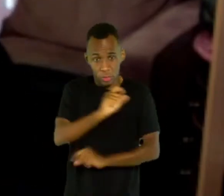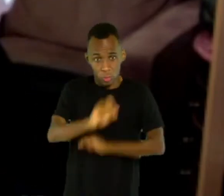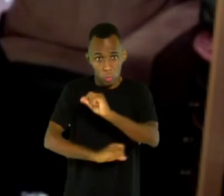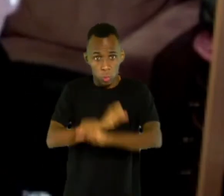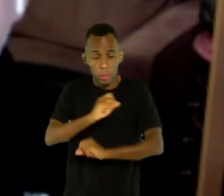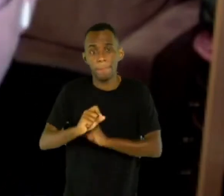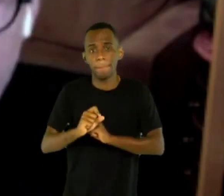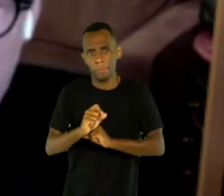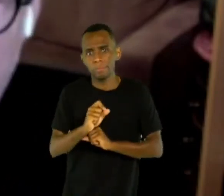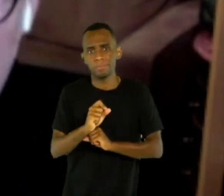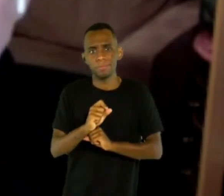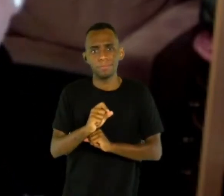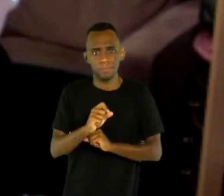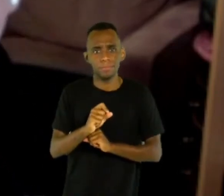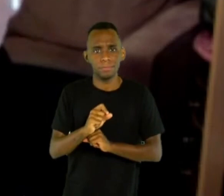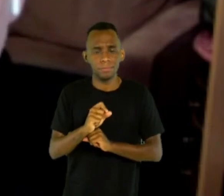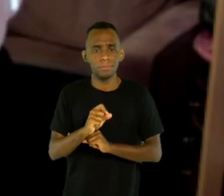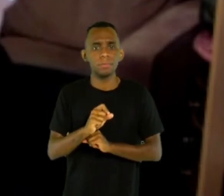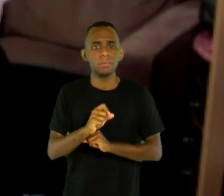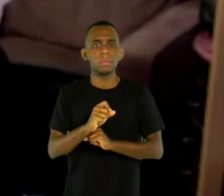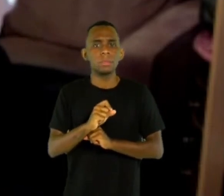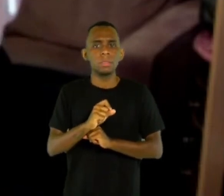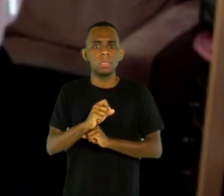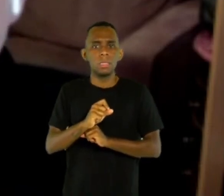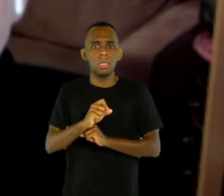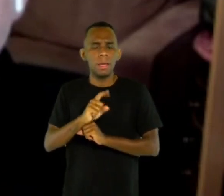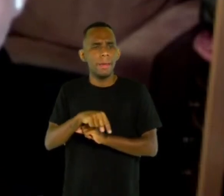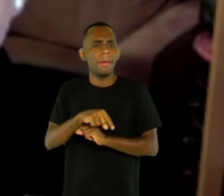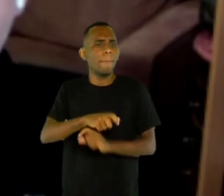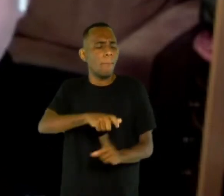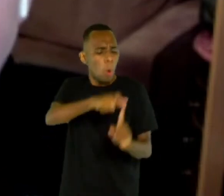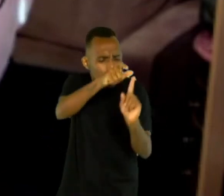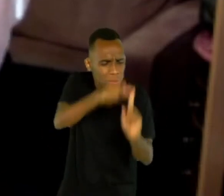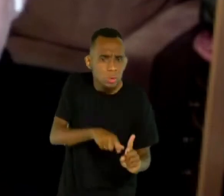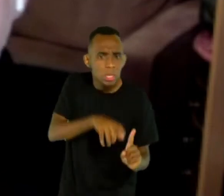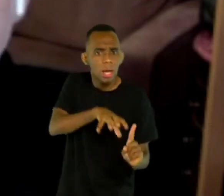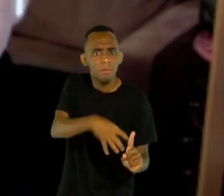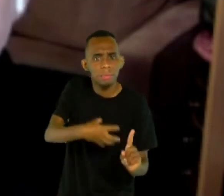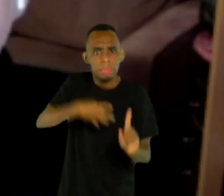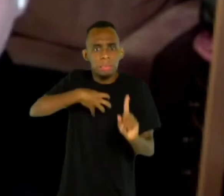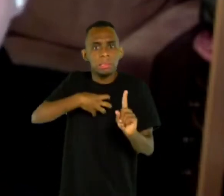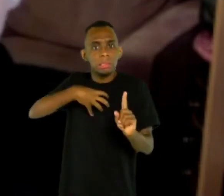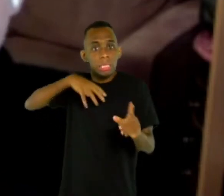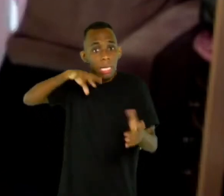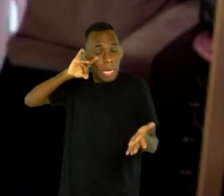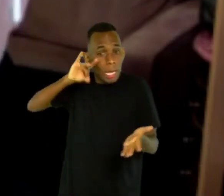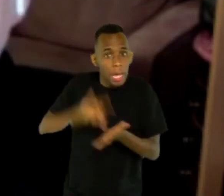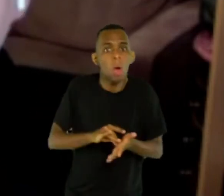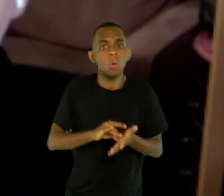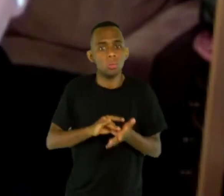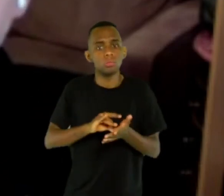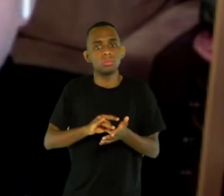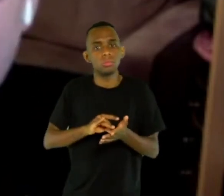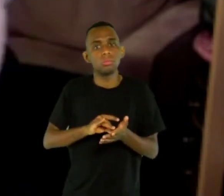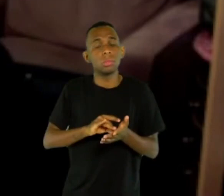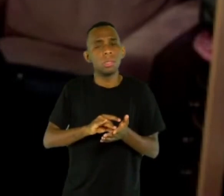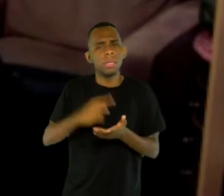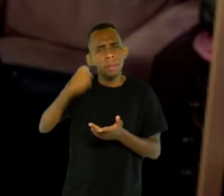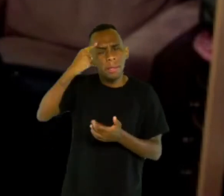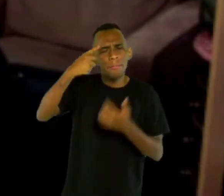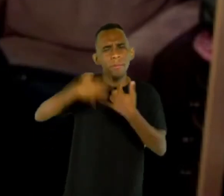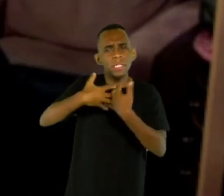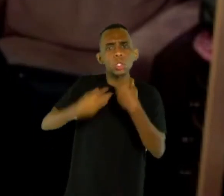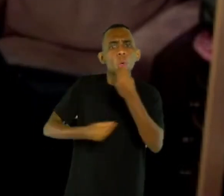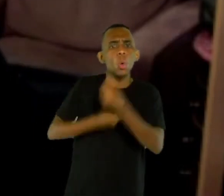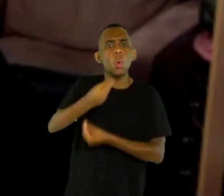entrar na pessoa da personagem, né? Clarice, mulher, e pensar como mãe e